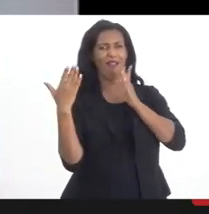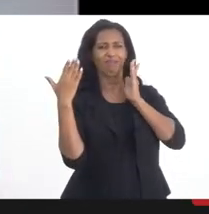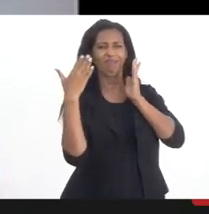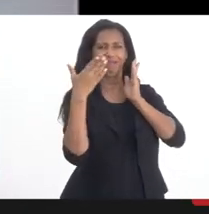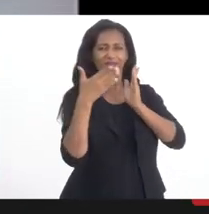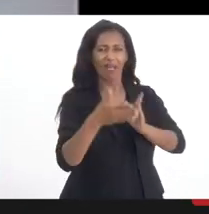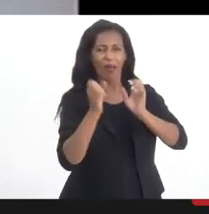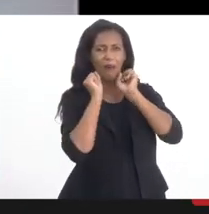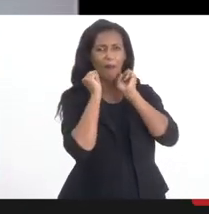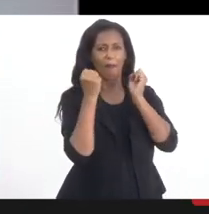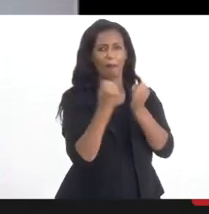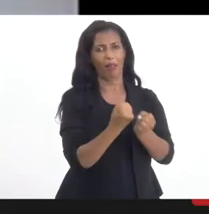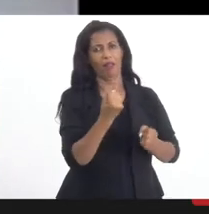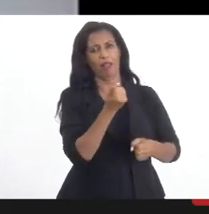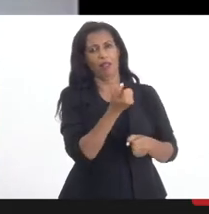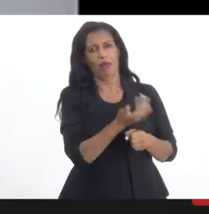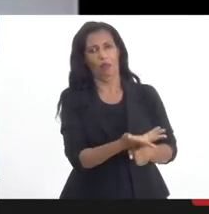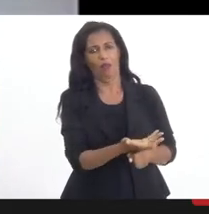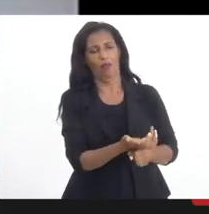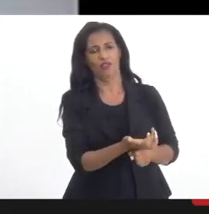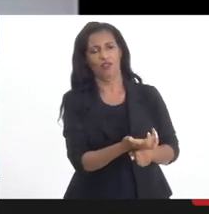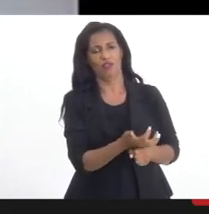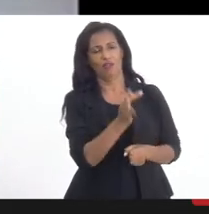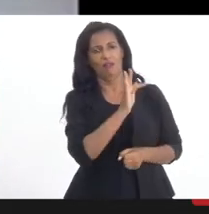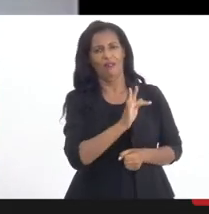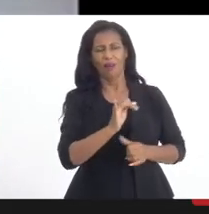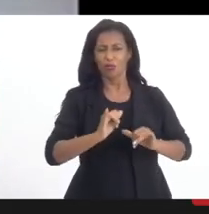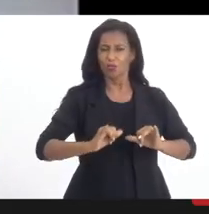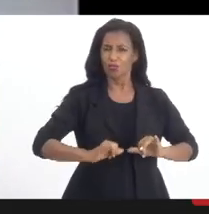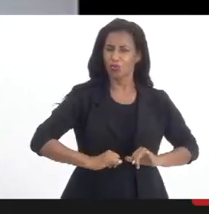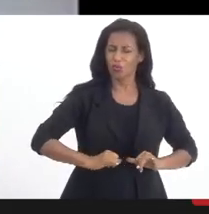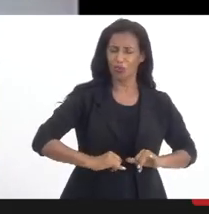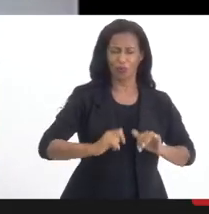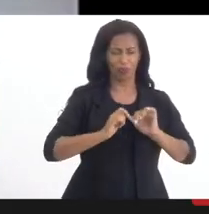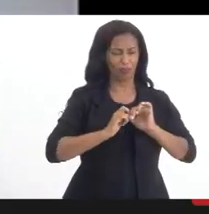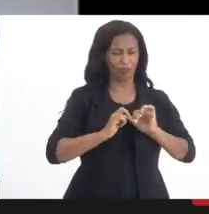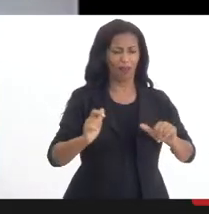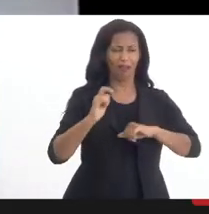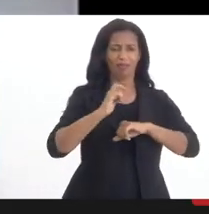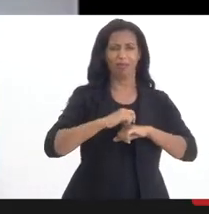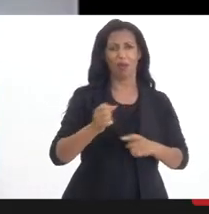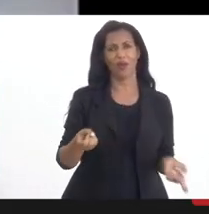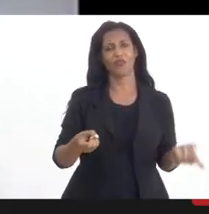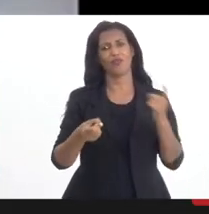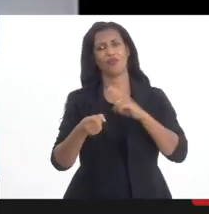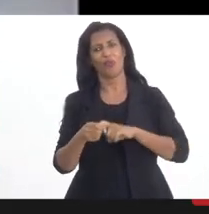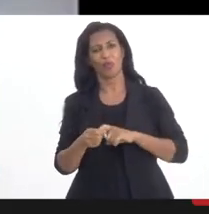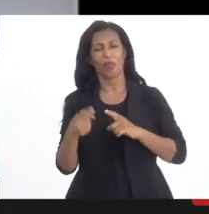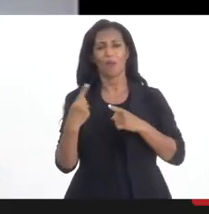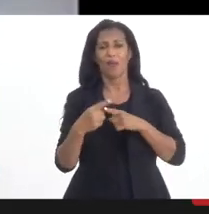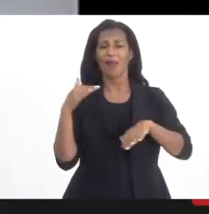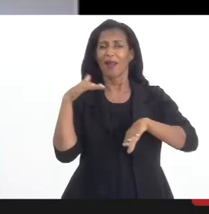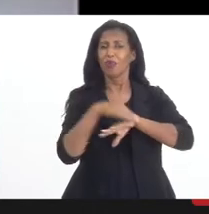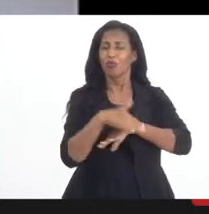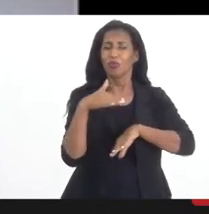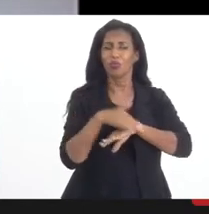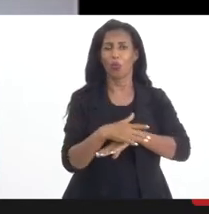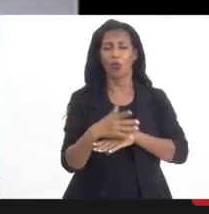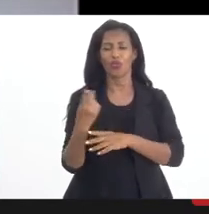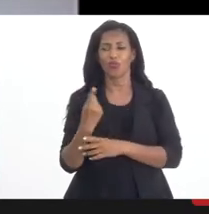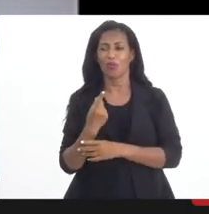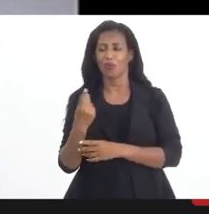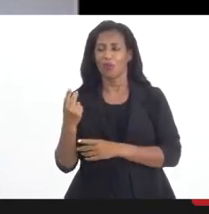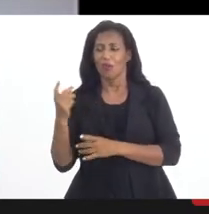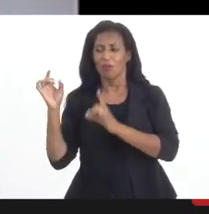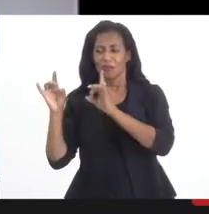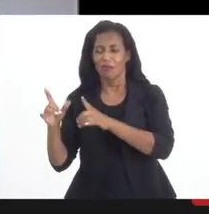curso de pós-graduação na UERJ. É um sofrimento muito grande na hora do retorno, que o curso era à noite, eu saía do trabalho e ia para lá